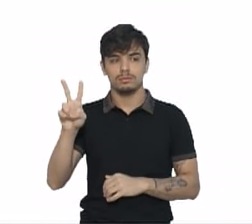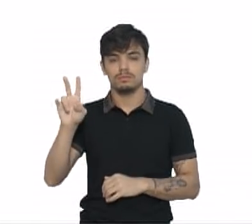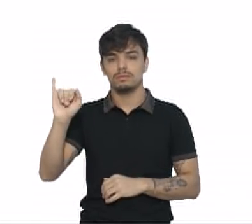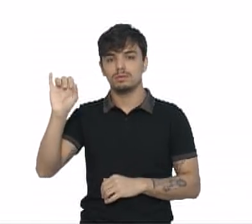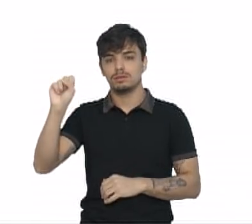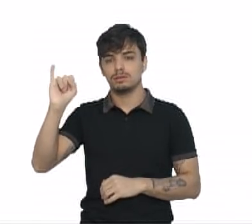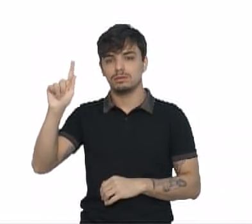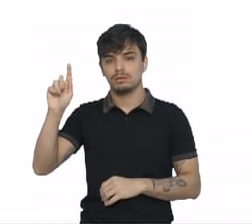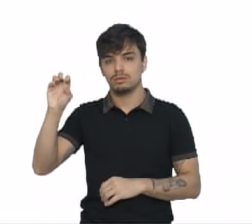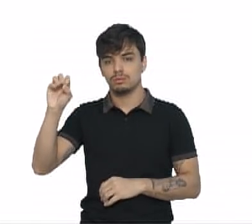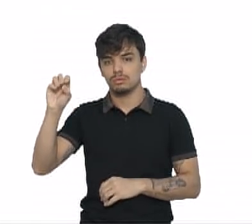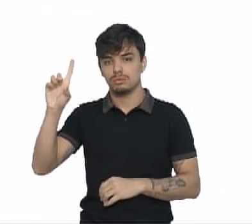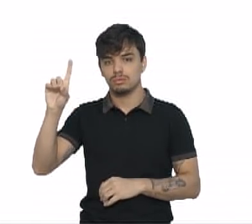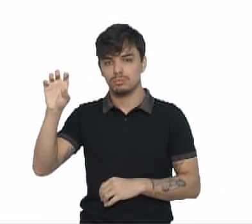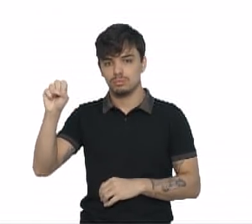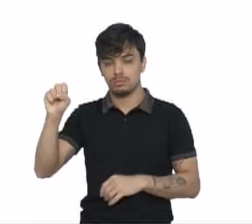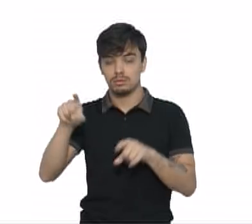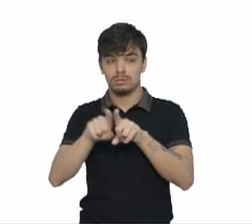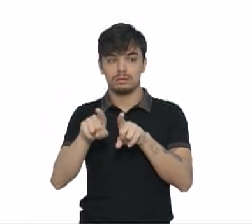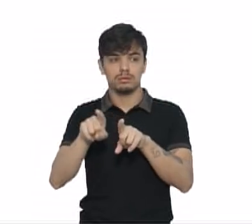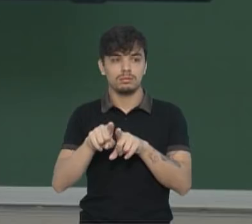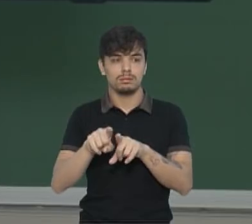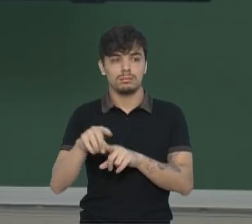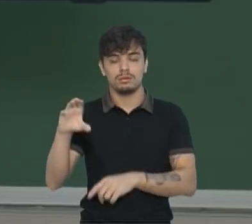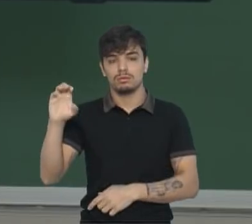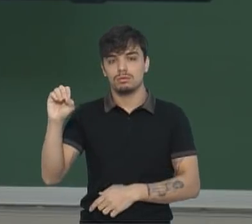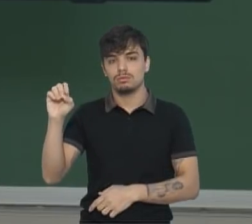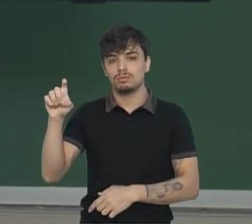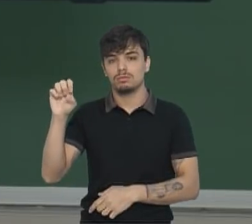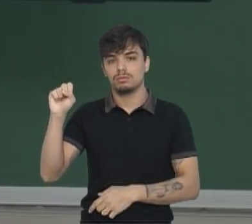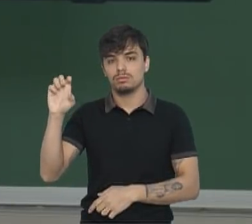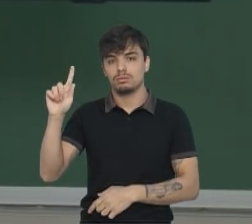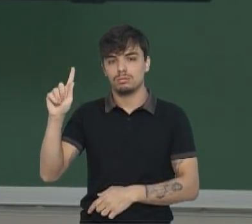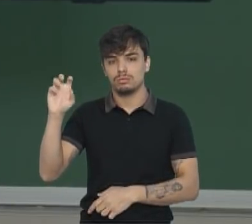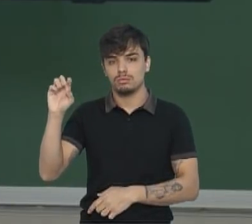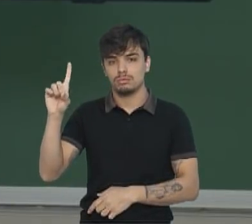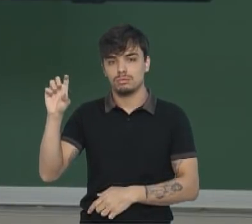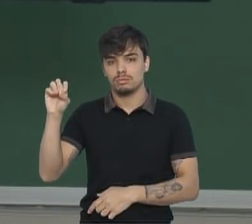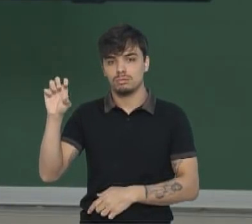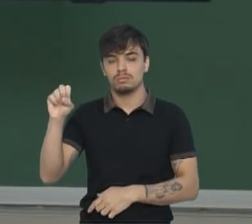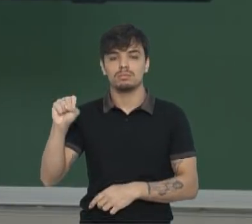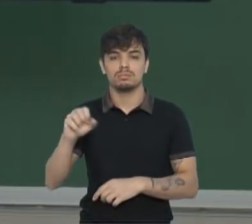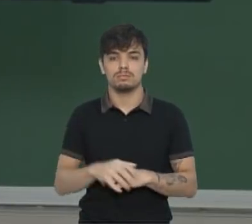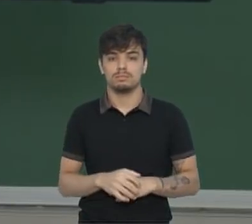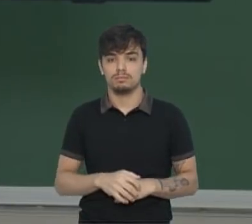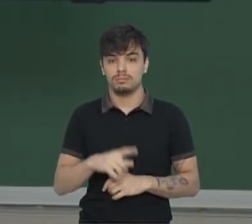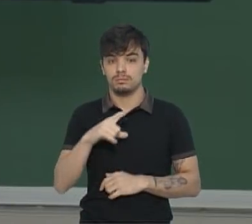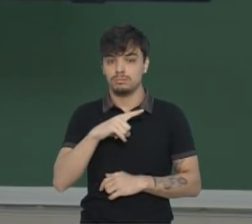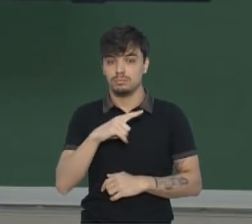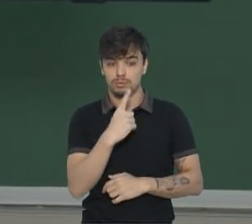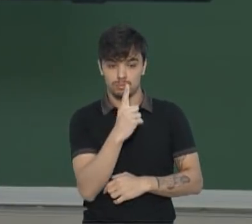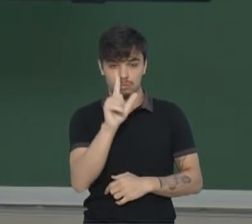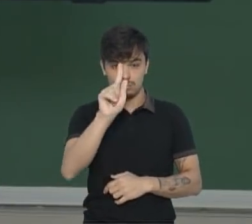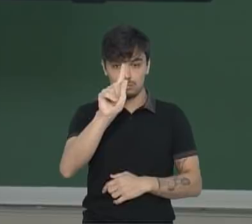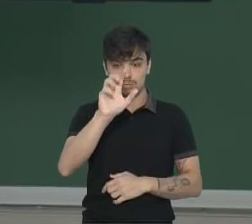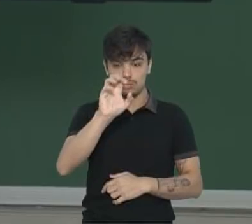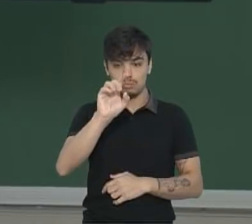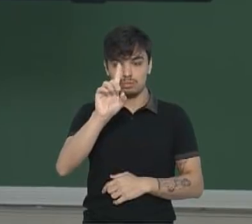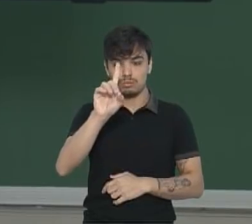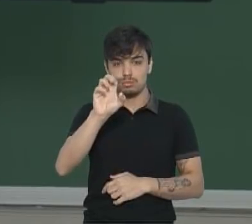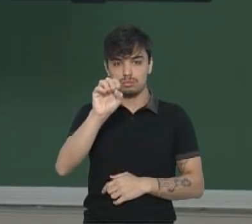os ostrogodos, que vão ficar na Península Itálica. Então, dos godos vão derivar dois grupos,